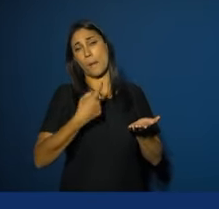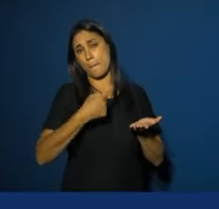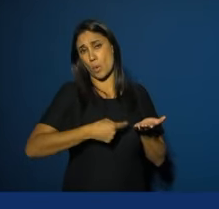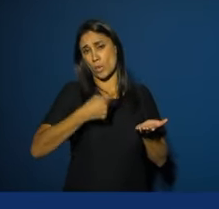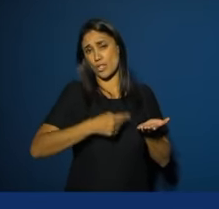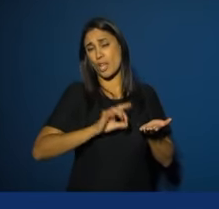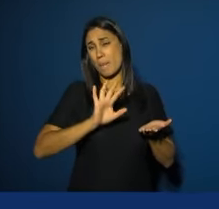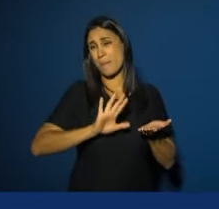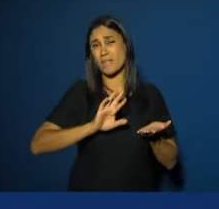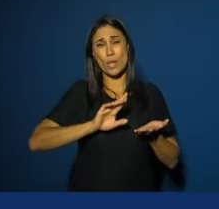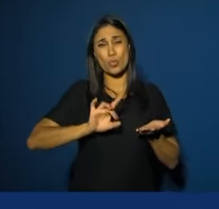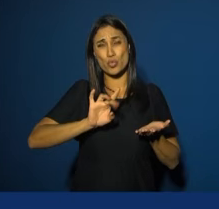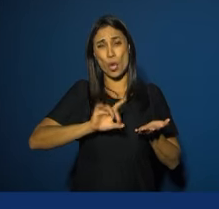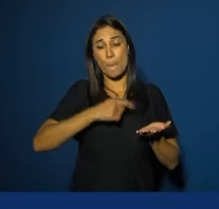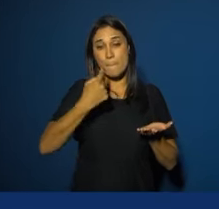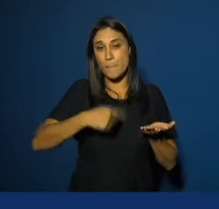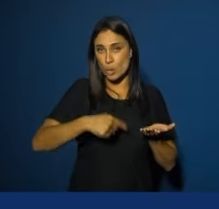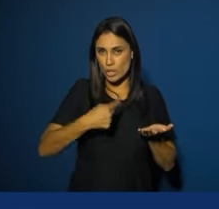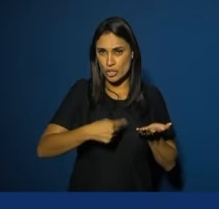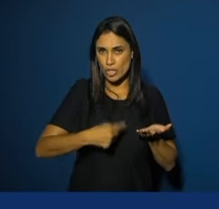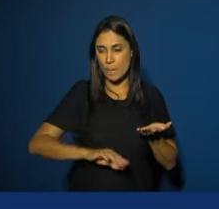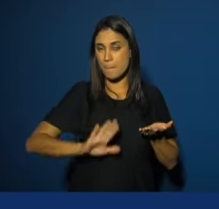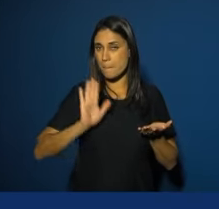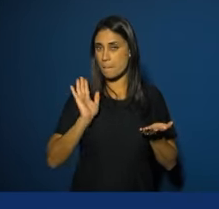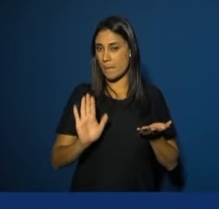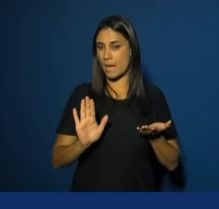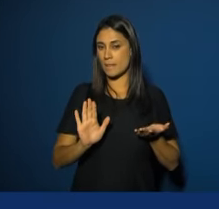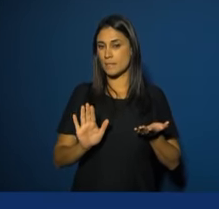política, mas não só política, né, de